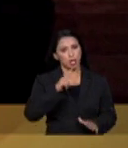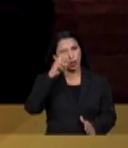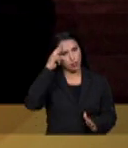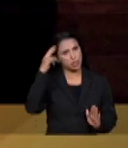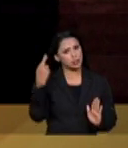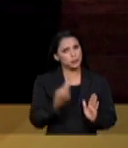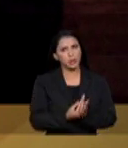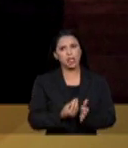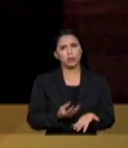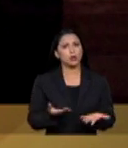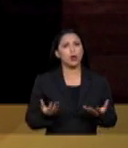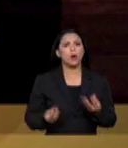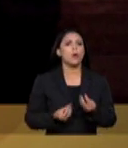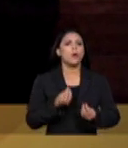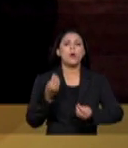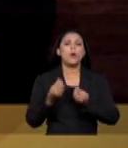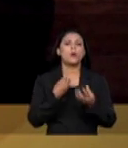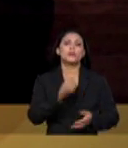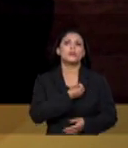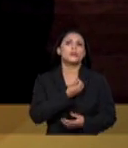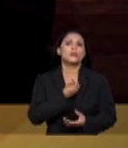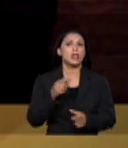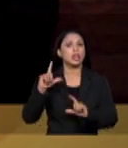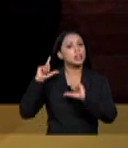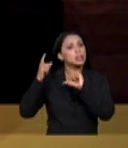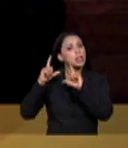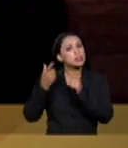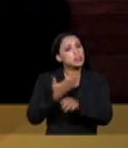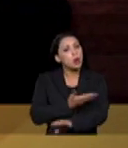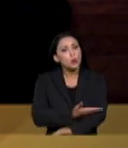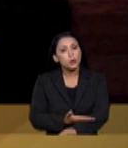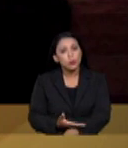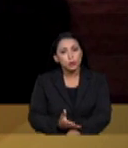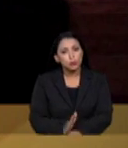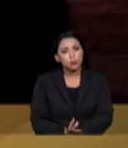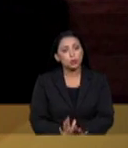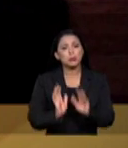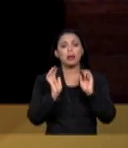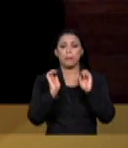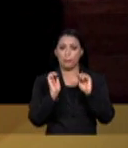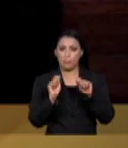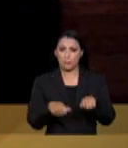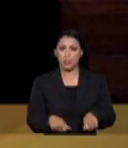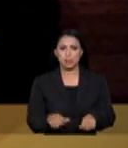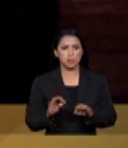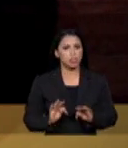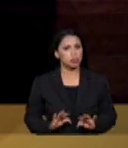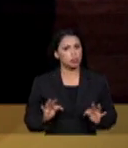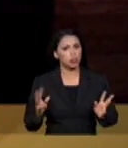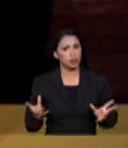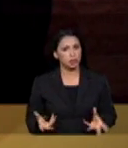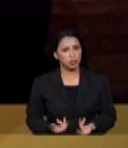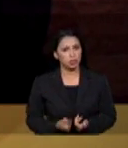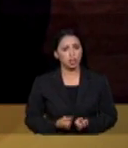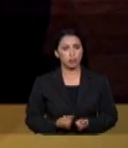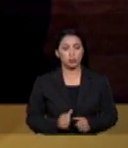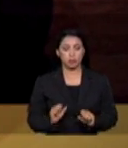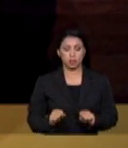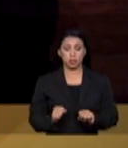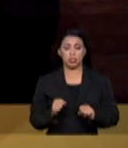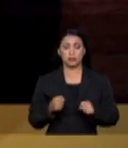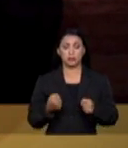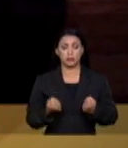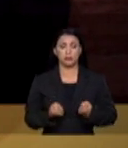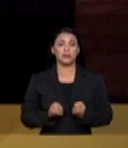ao seu modo de vida e suas tradições e costumes capacidade plena para figurar em juízo na defesa